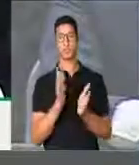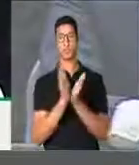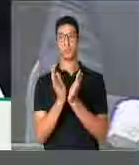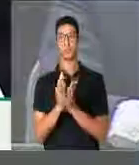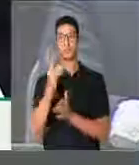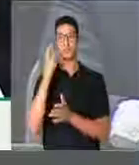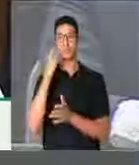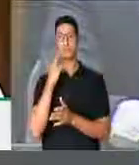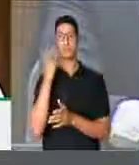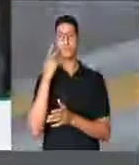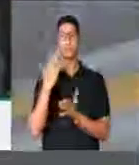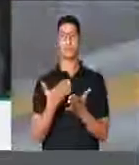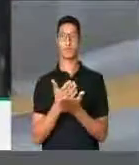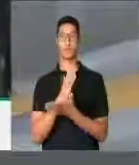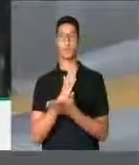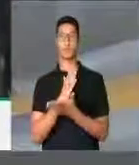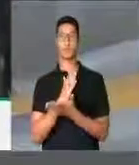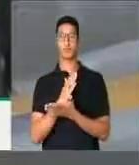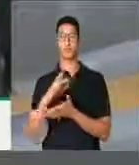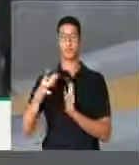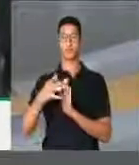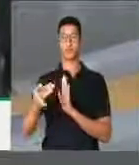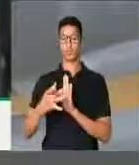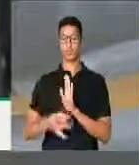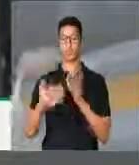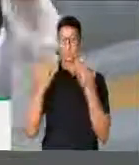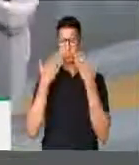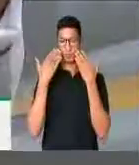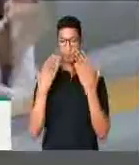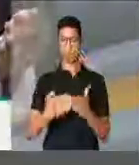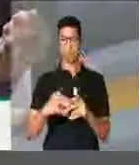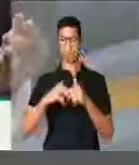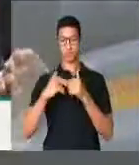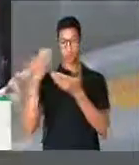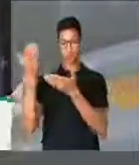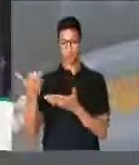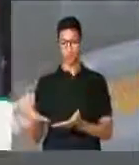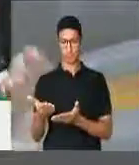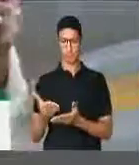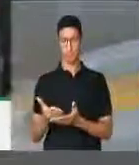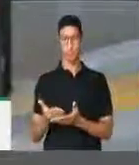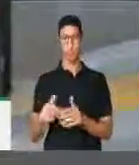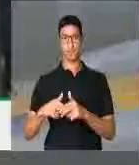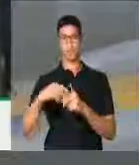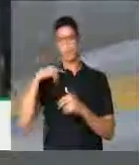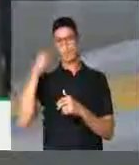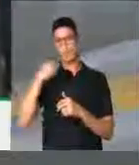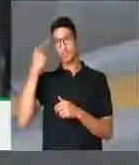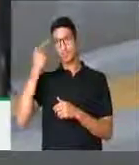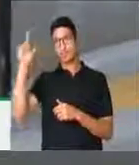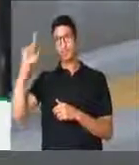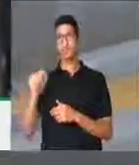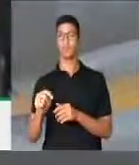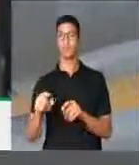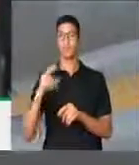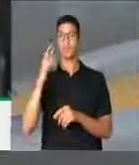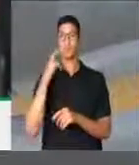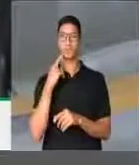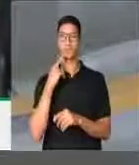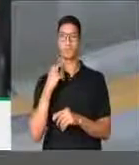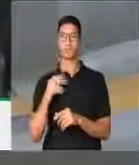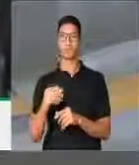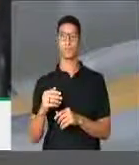Rondônia para aprovação dos destaques apresentados por Vossa Excelência e pelos demais deputados de